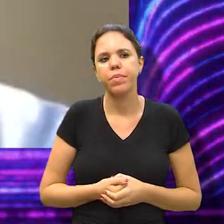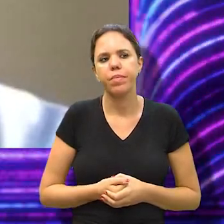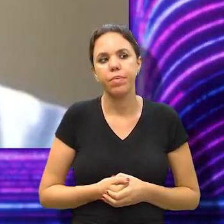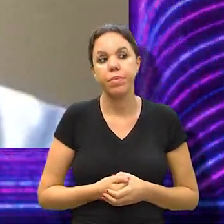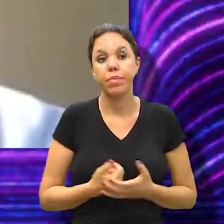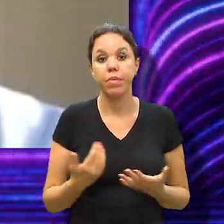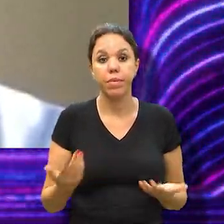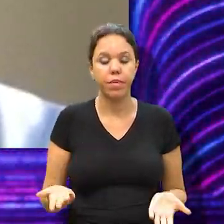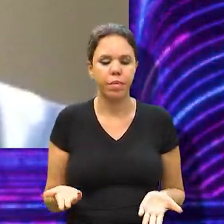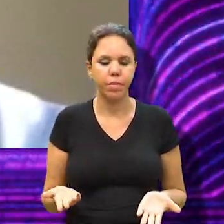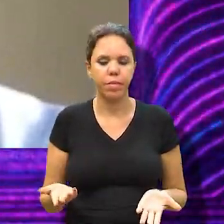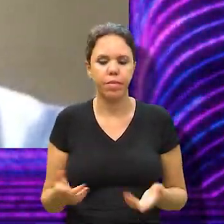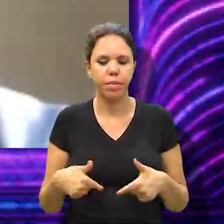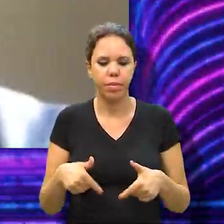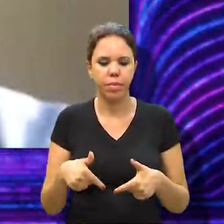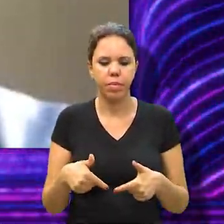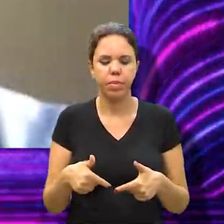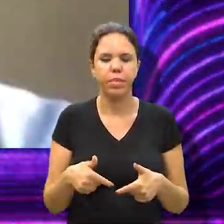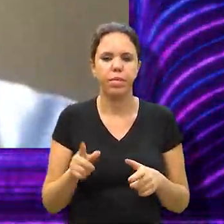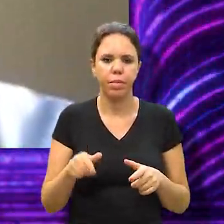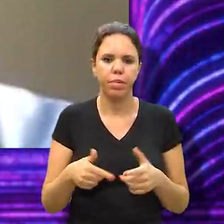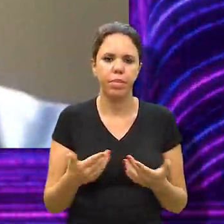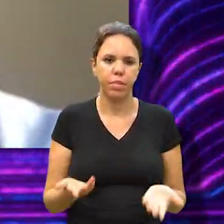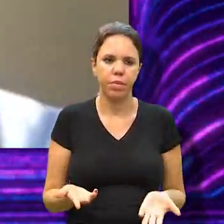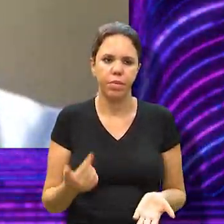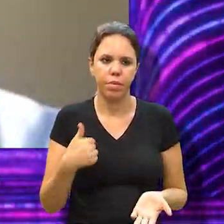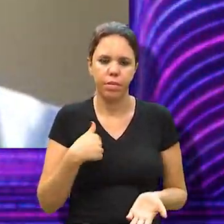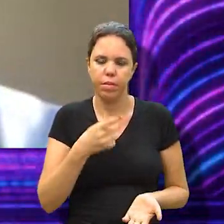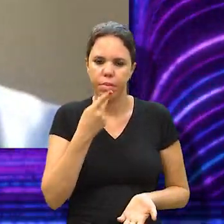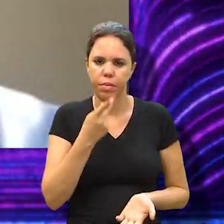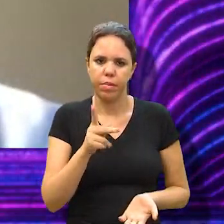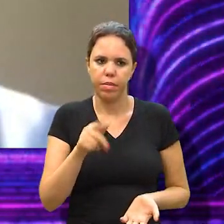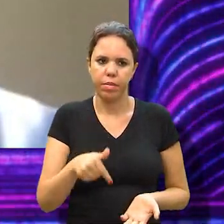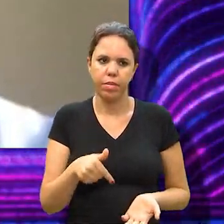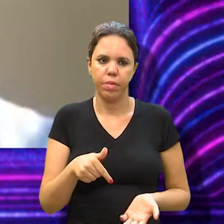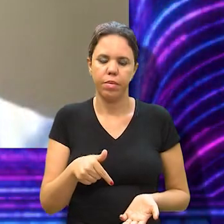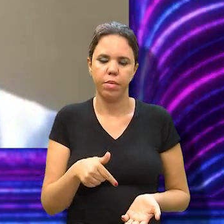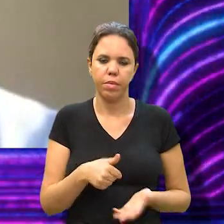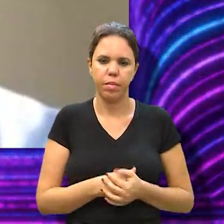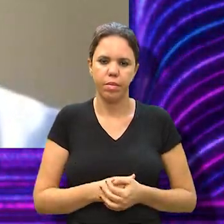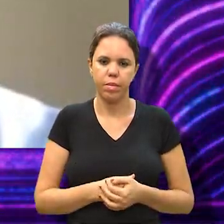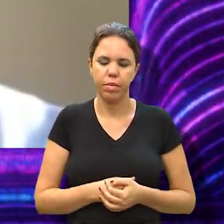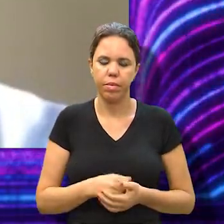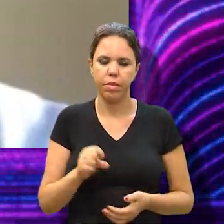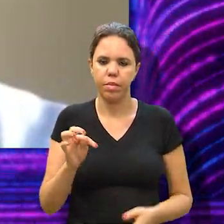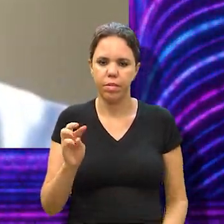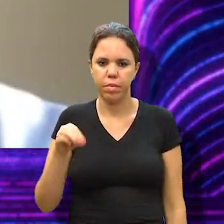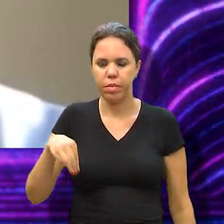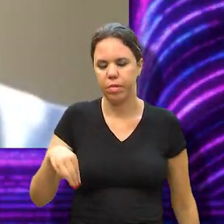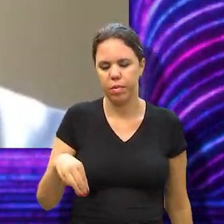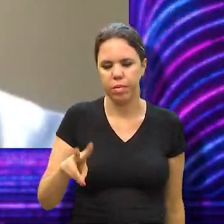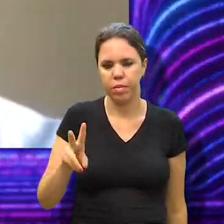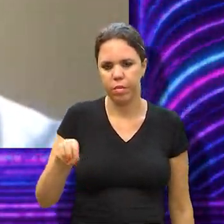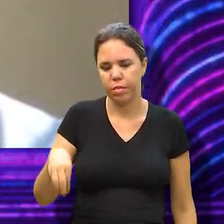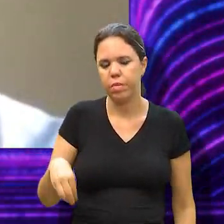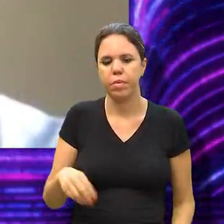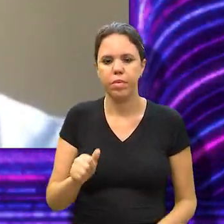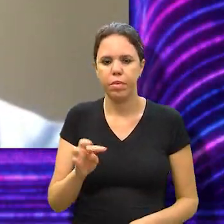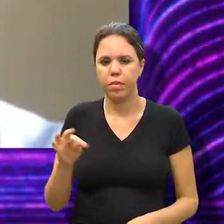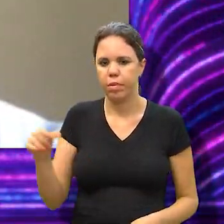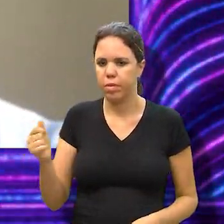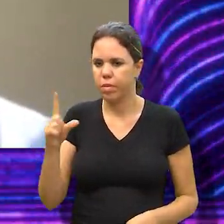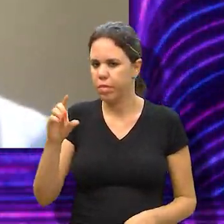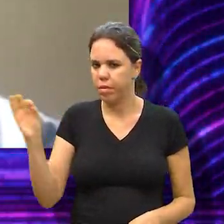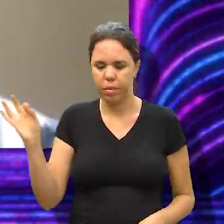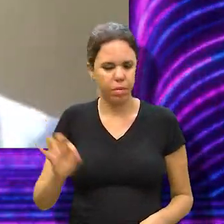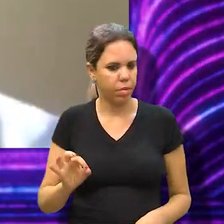a realidade, né? Então, assim, ele trabalha muito bem com isso. Então, assim, eu diria que está mais para Stephen King do que Agatha Christie.